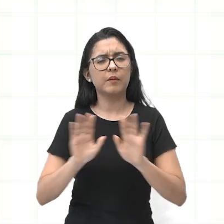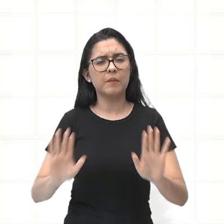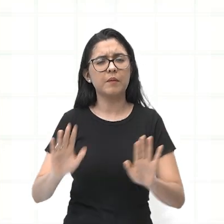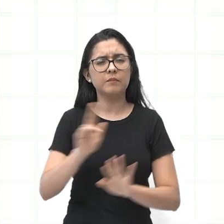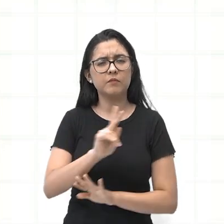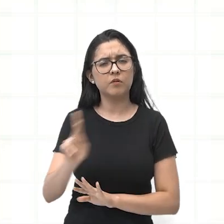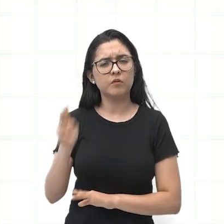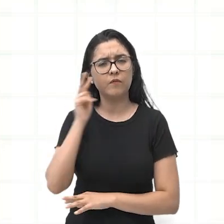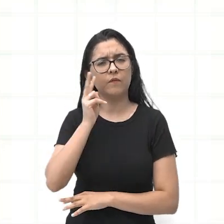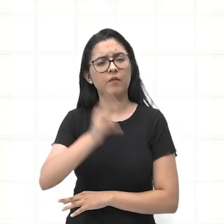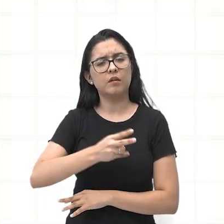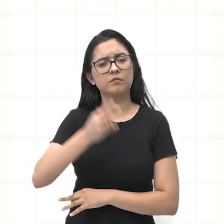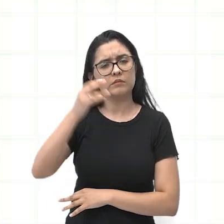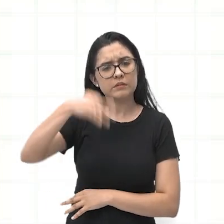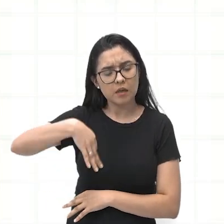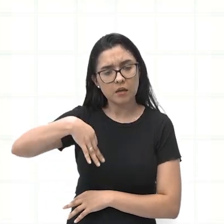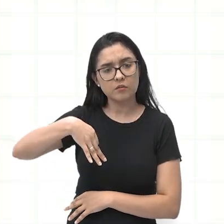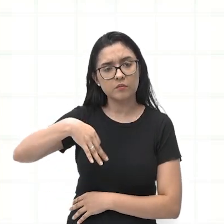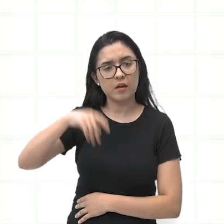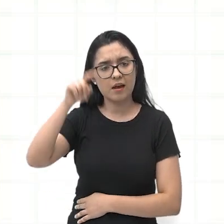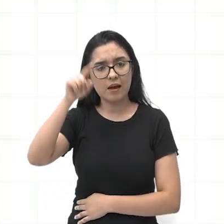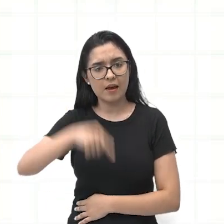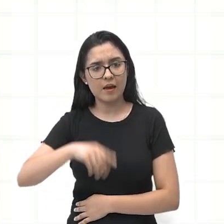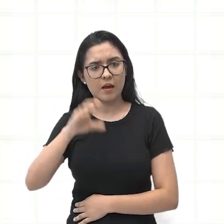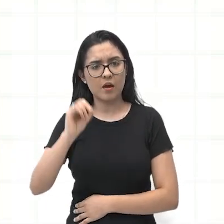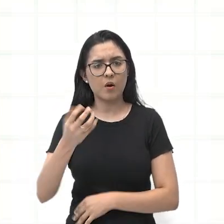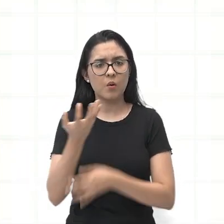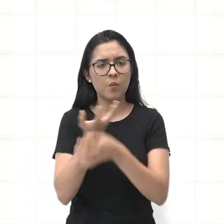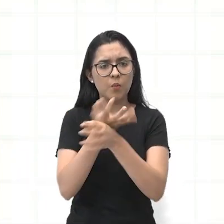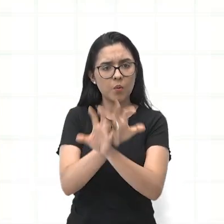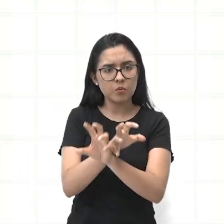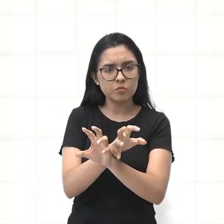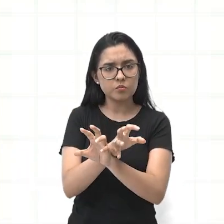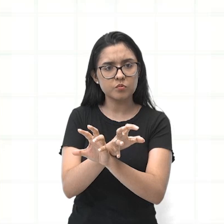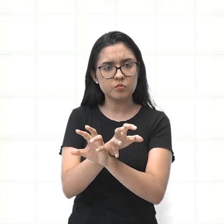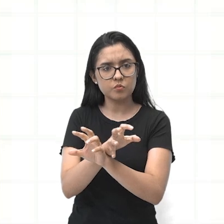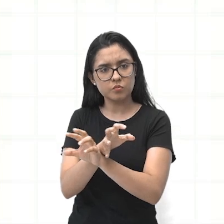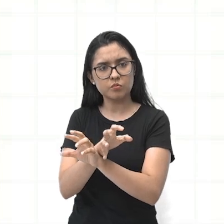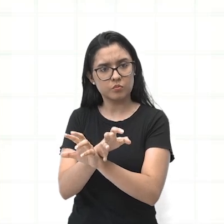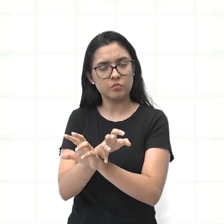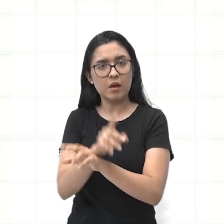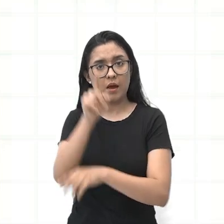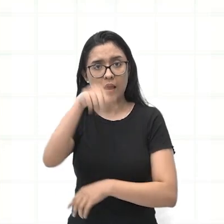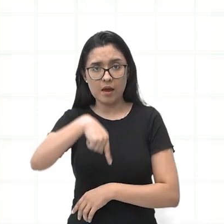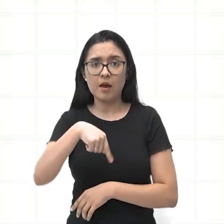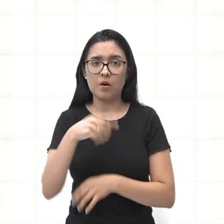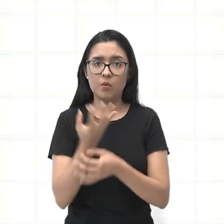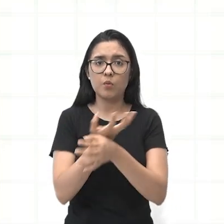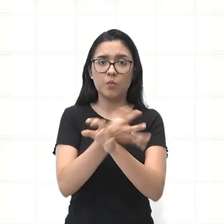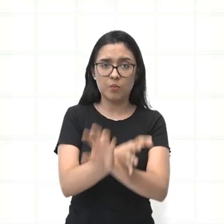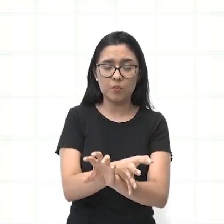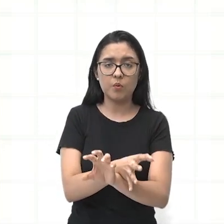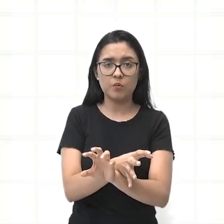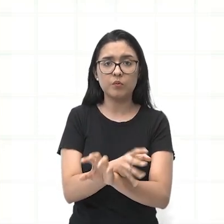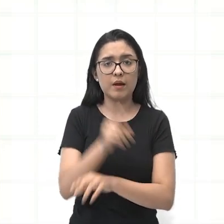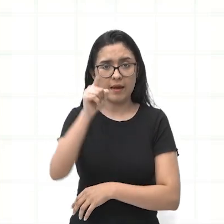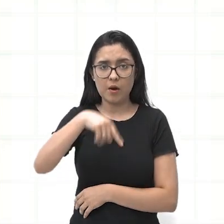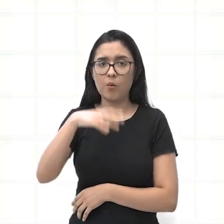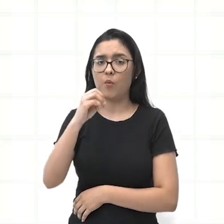enxergando direito? Isso daí é um osso? Sim, querido, é um osso e ele é considerado